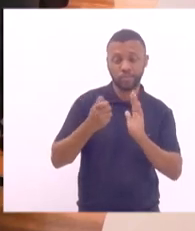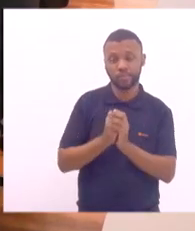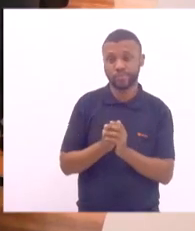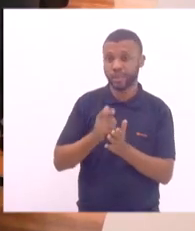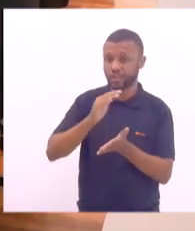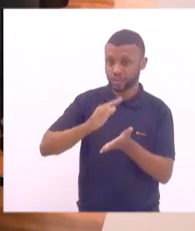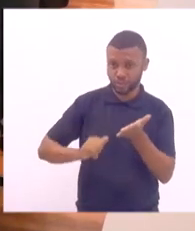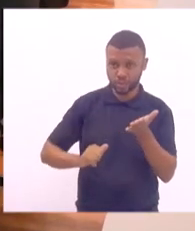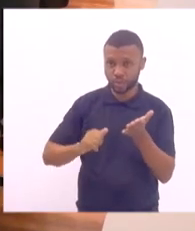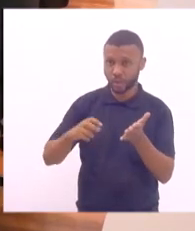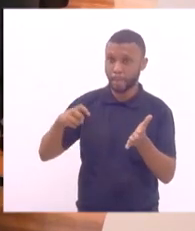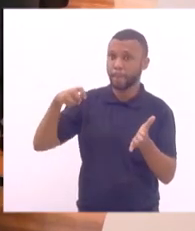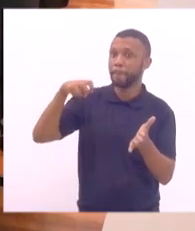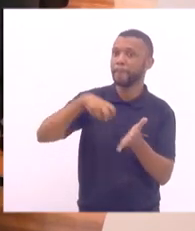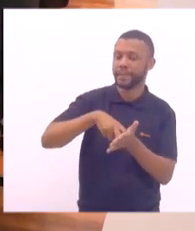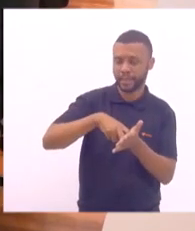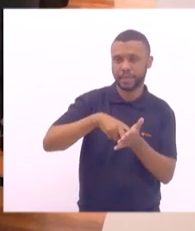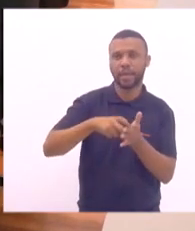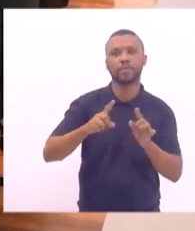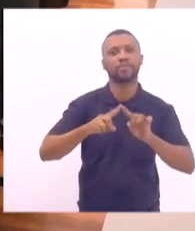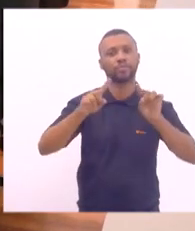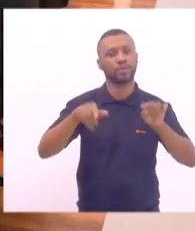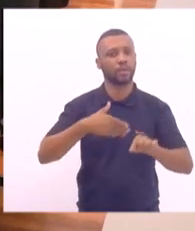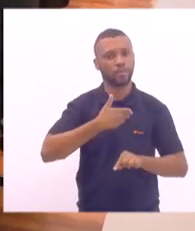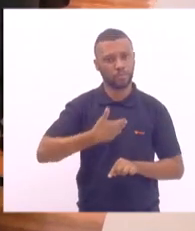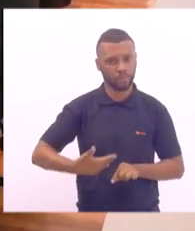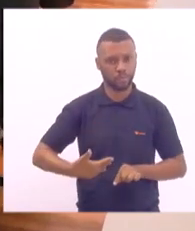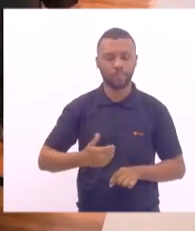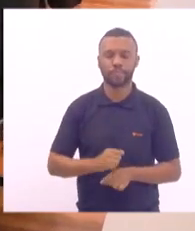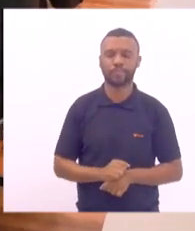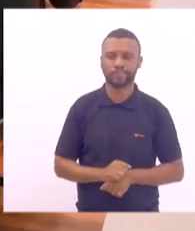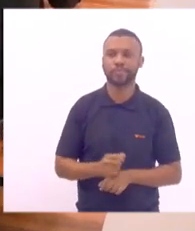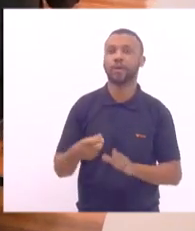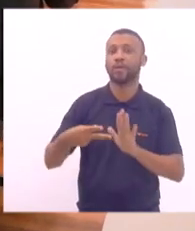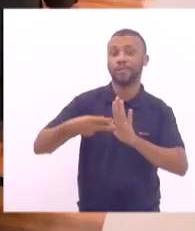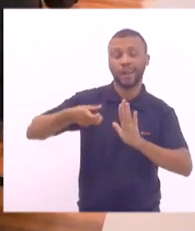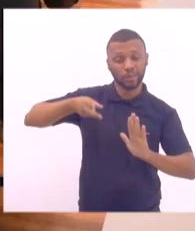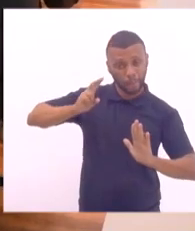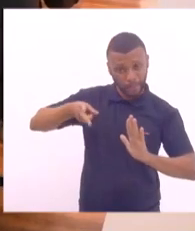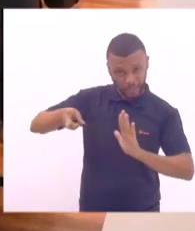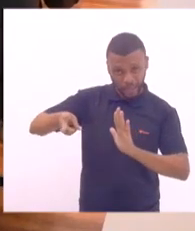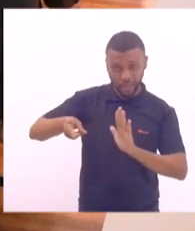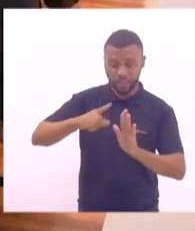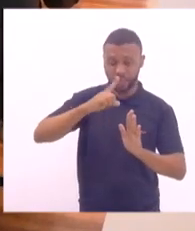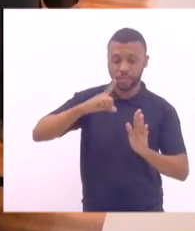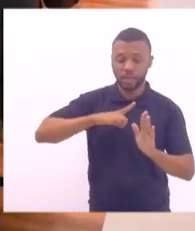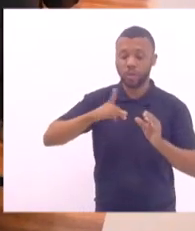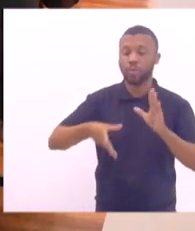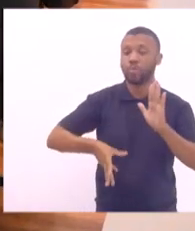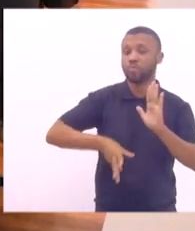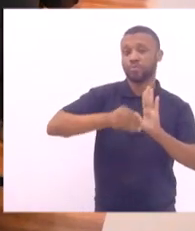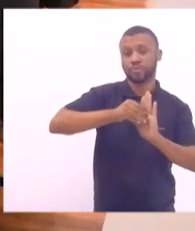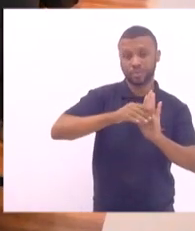públicos. Veta o 2º e 3º. Não é isso, presidente? Mantém o veto e faz um destaque. Mantém um destaque. No 2º. No 2º.